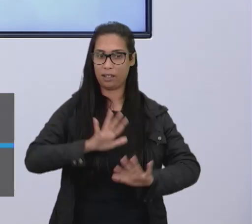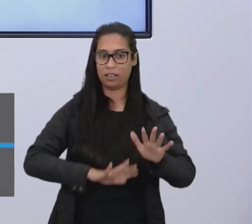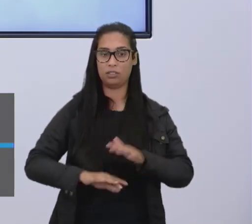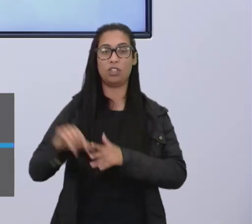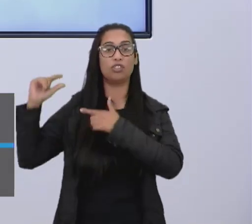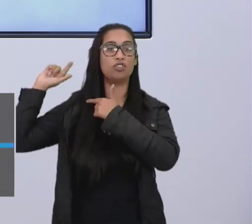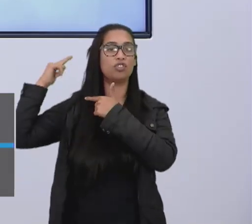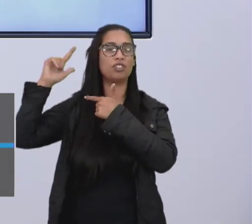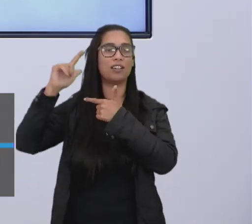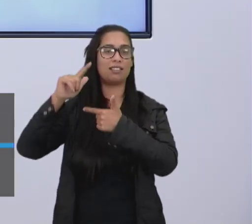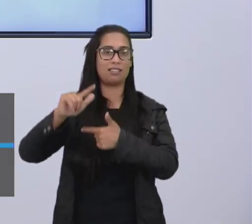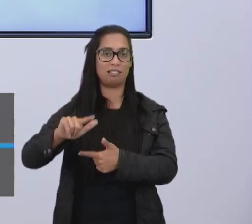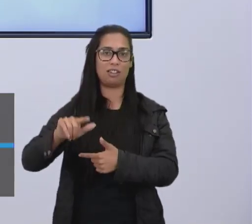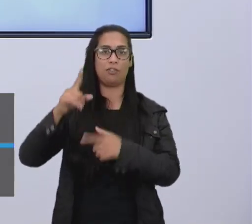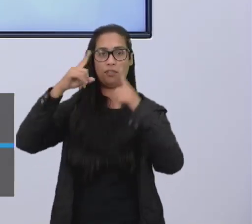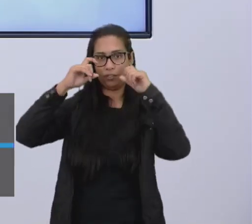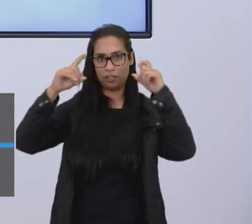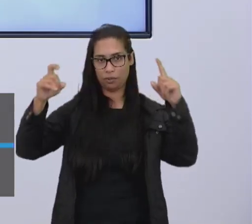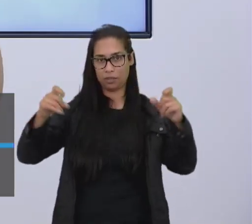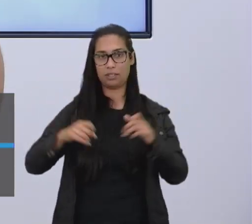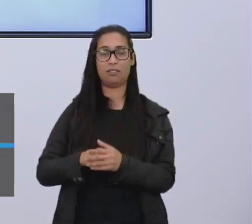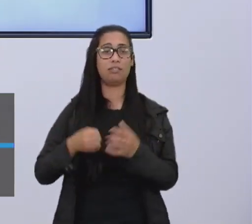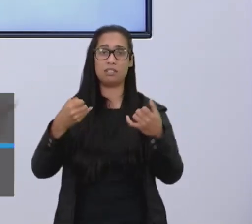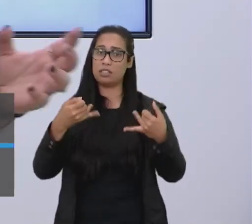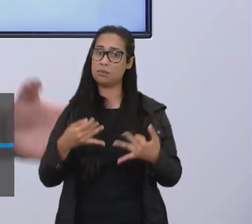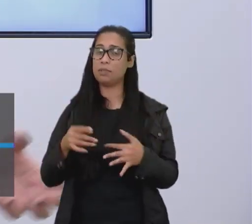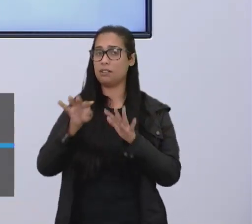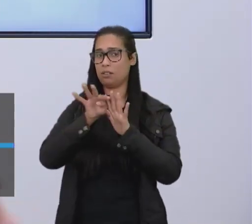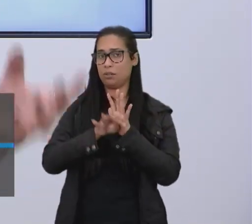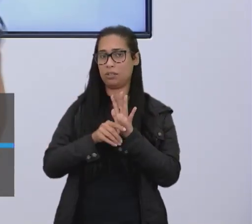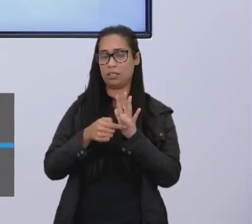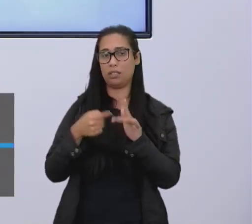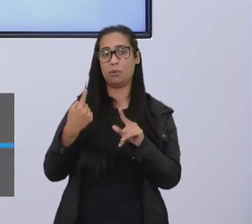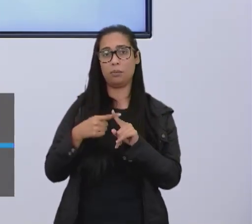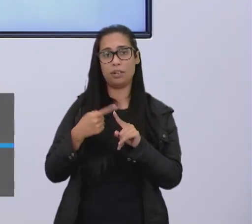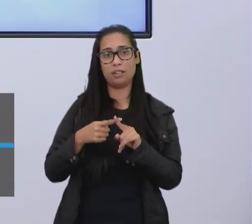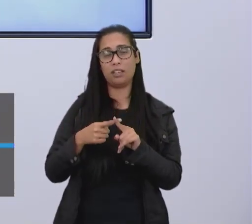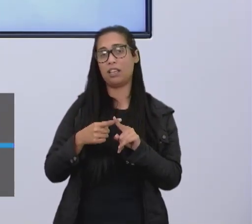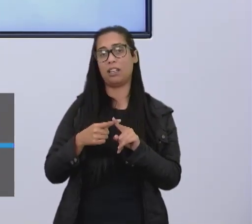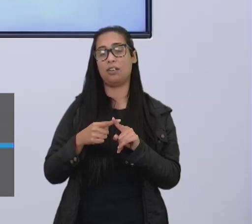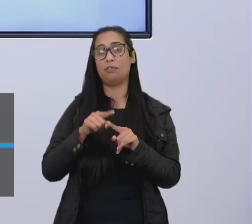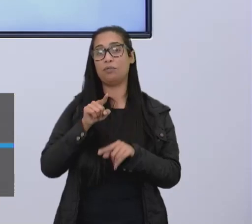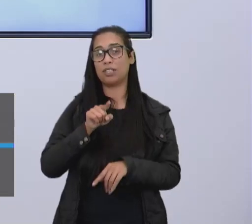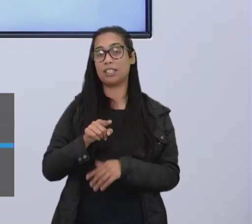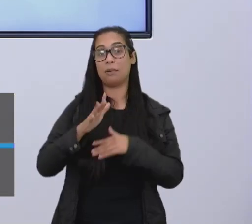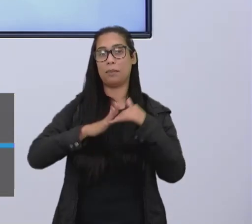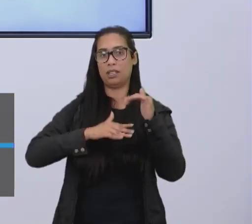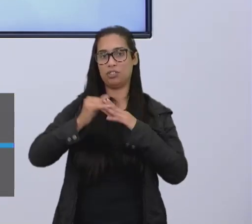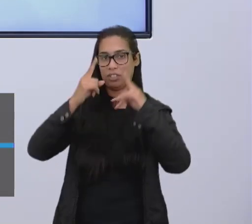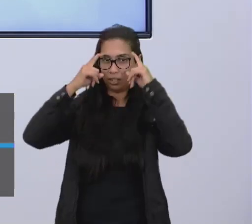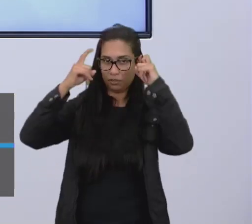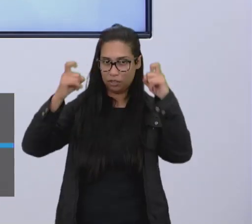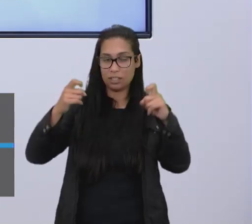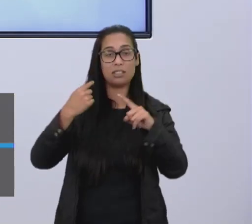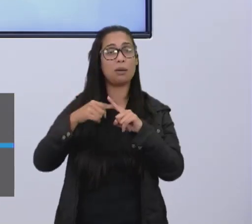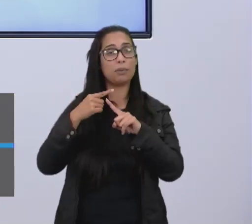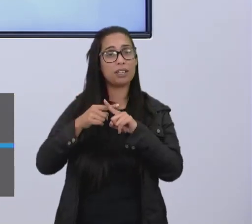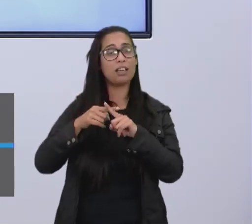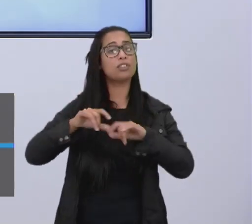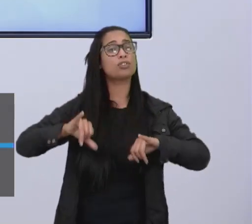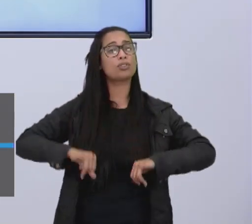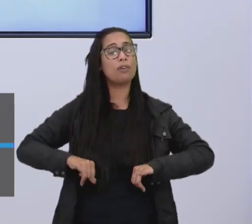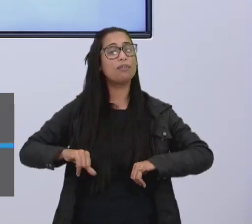violência é justamente esse processo. Porque quando você é violento com o outro e aquela pessoa só vê